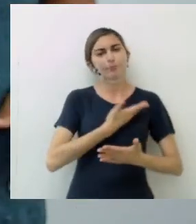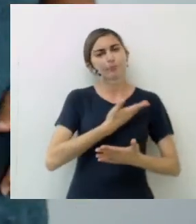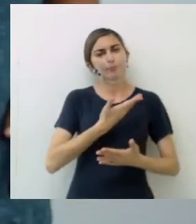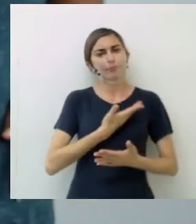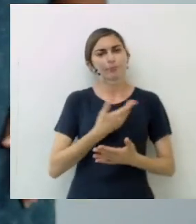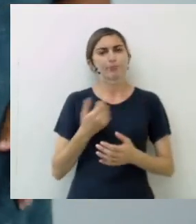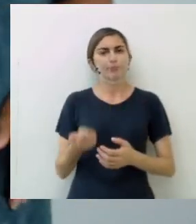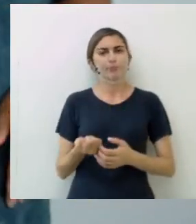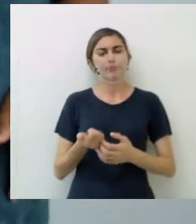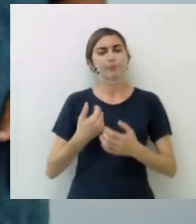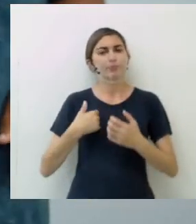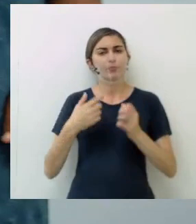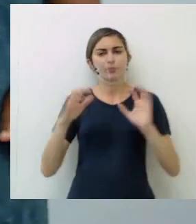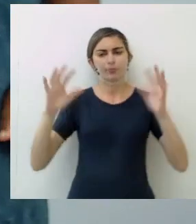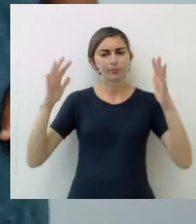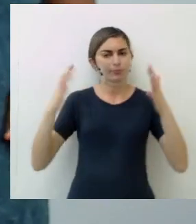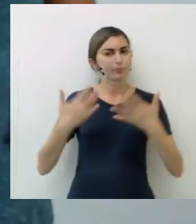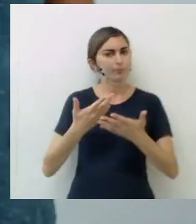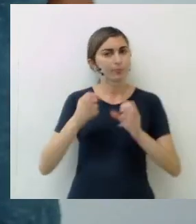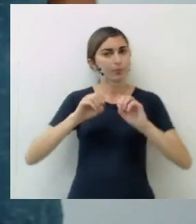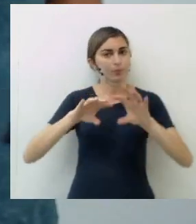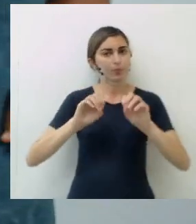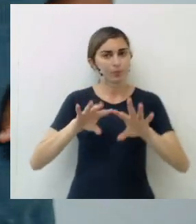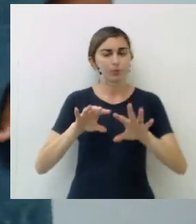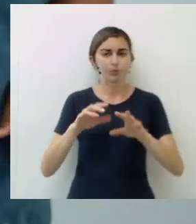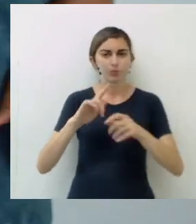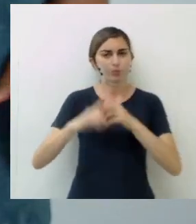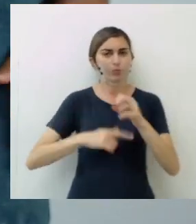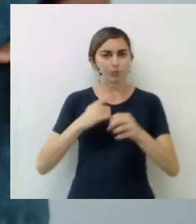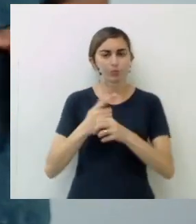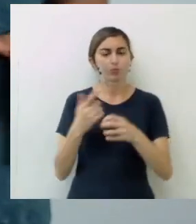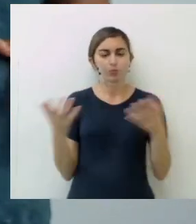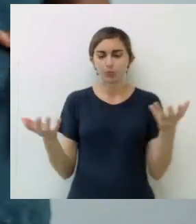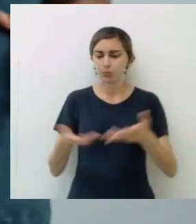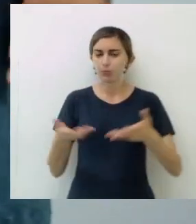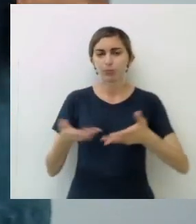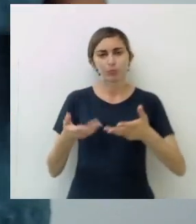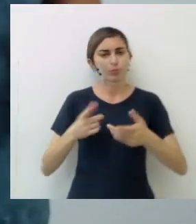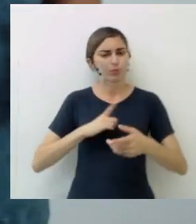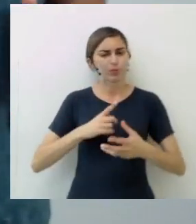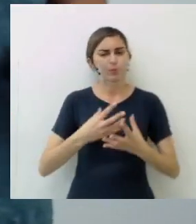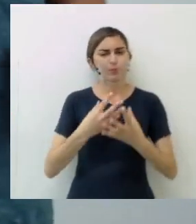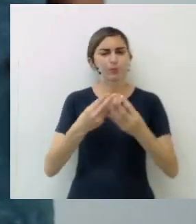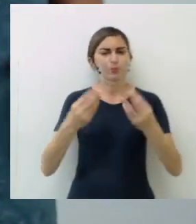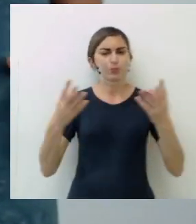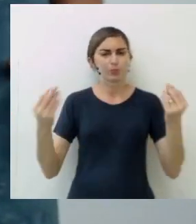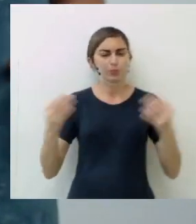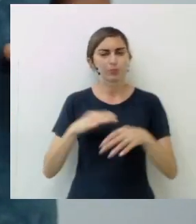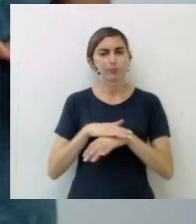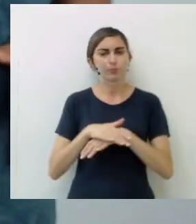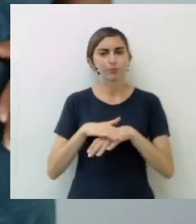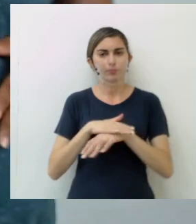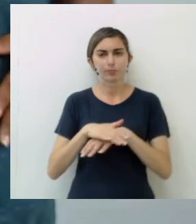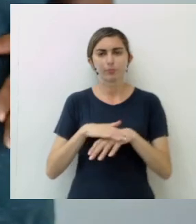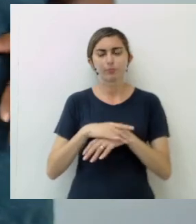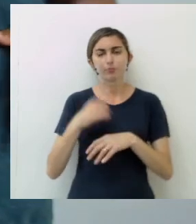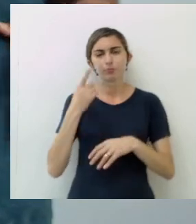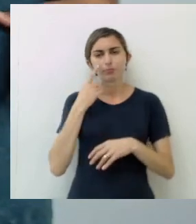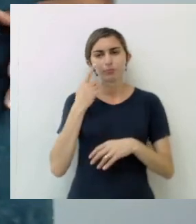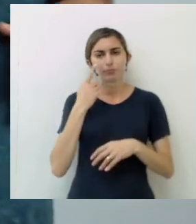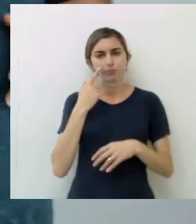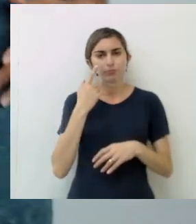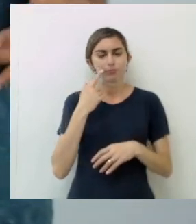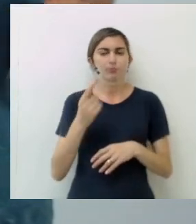estudantes, que estão aí prestigiando essa aula de geografia. E hoje a gente tem muito o que conversar. Hoje a gente vai